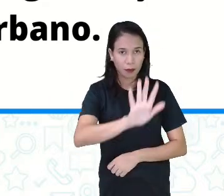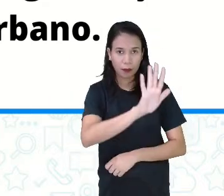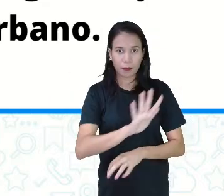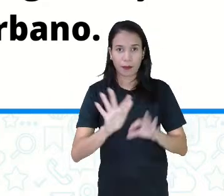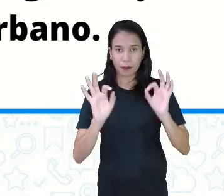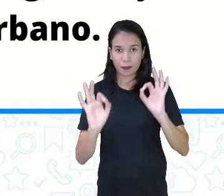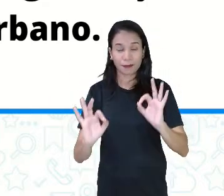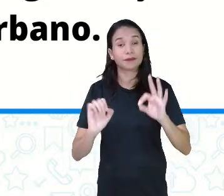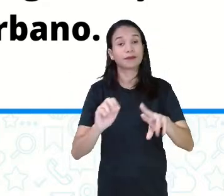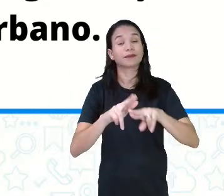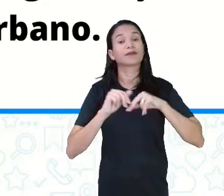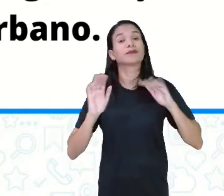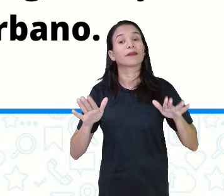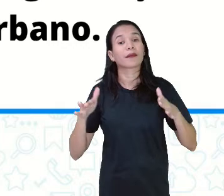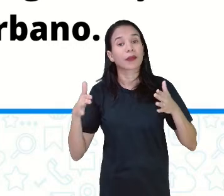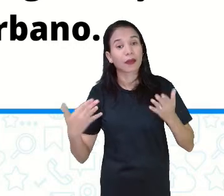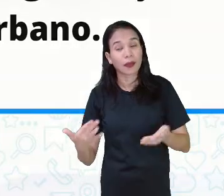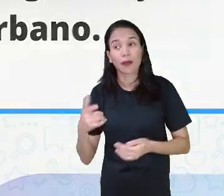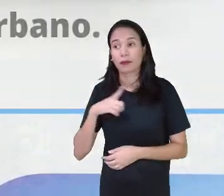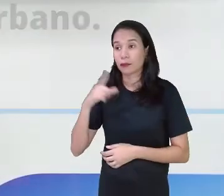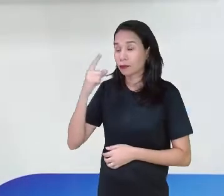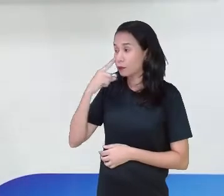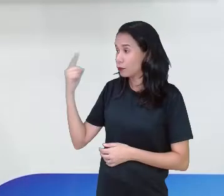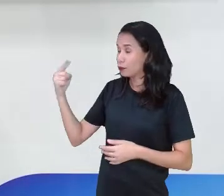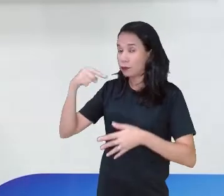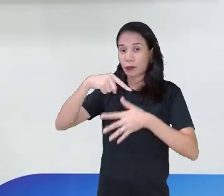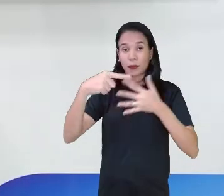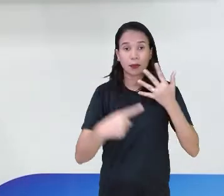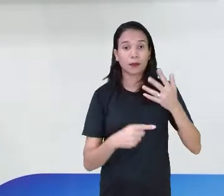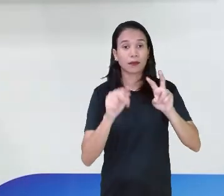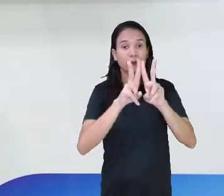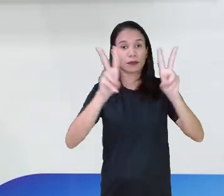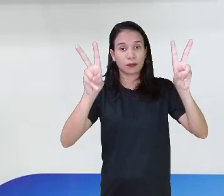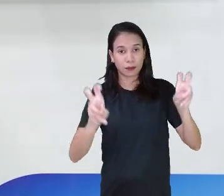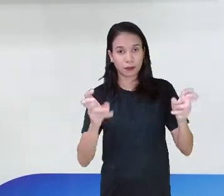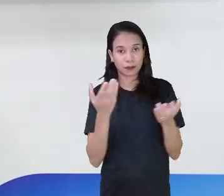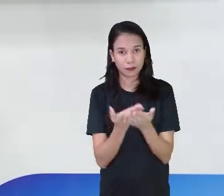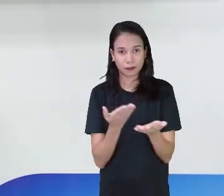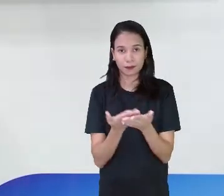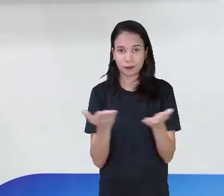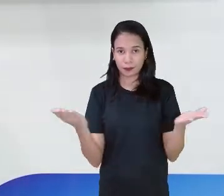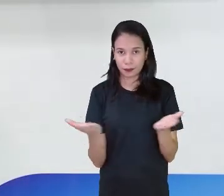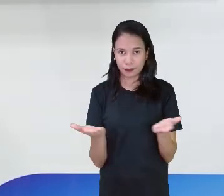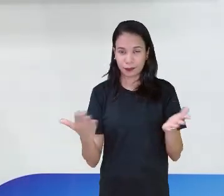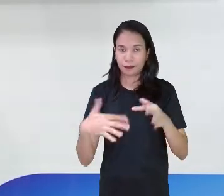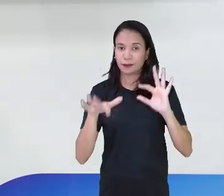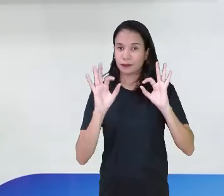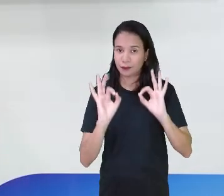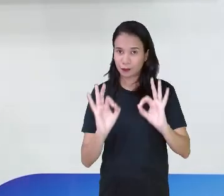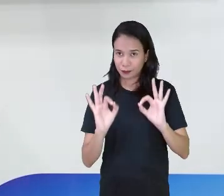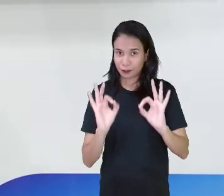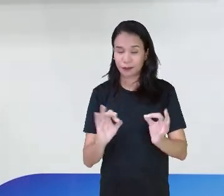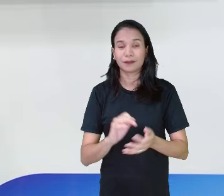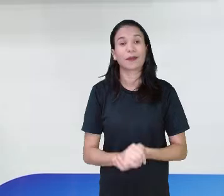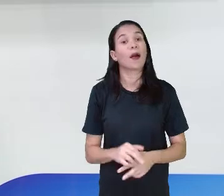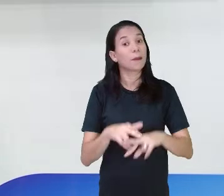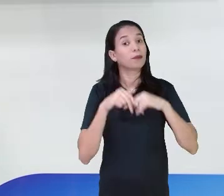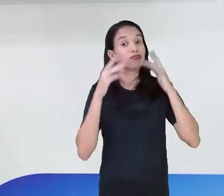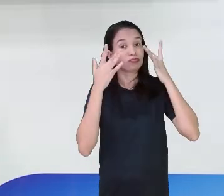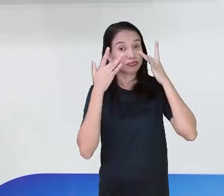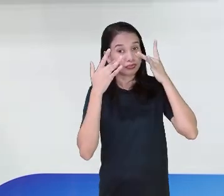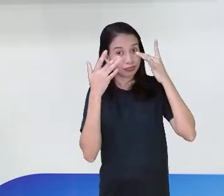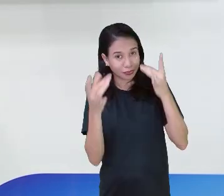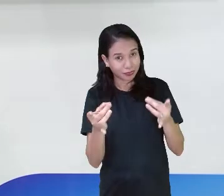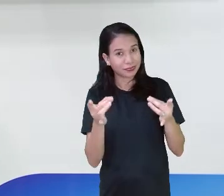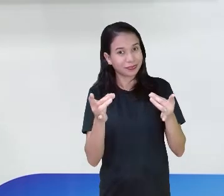espaços urbanos. Então, esses são os nossos temas da aula de hoje, certo? Então, fica ligadinho